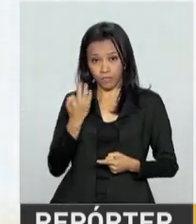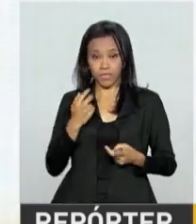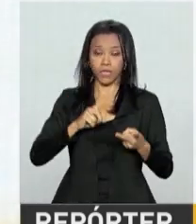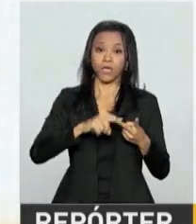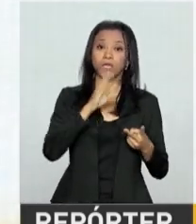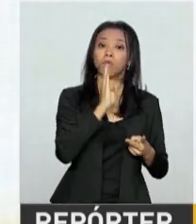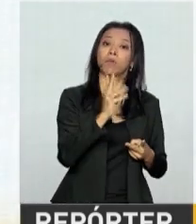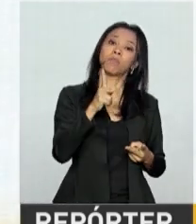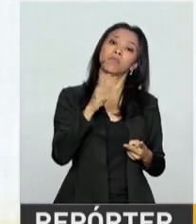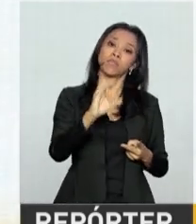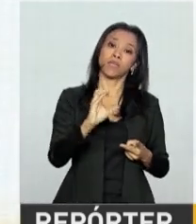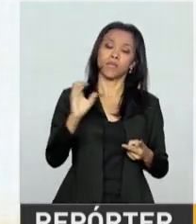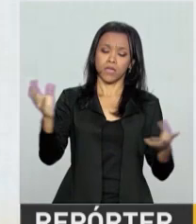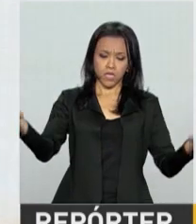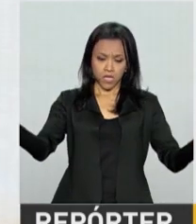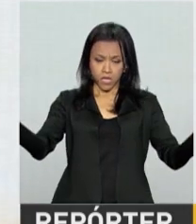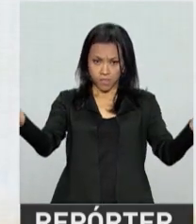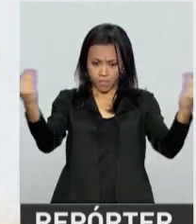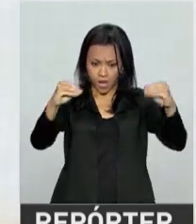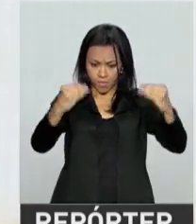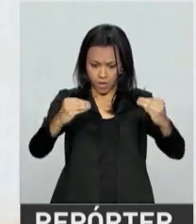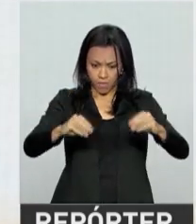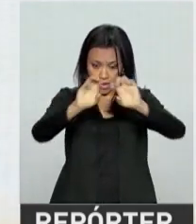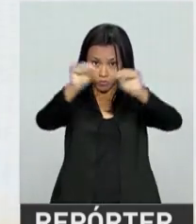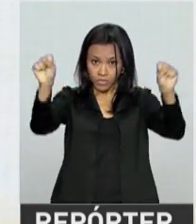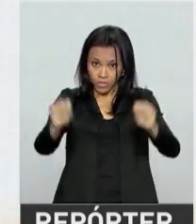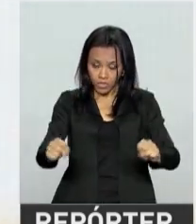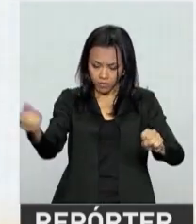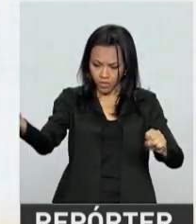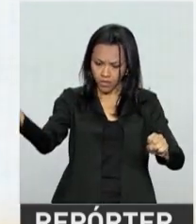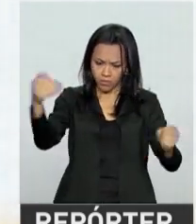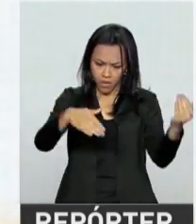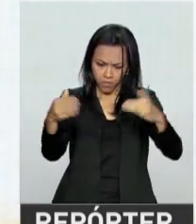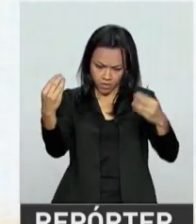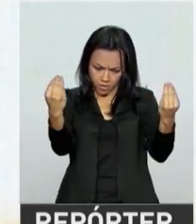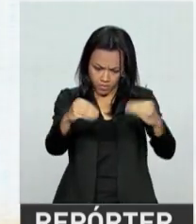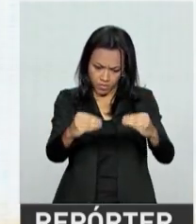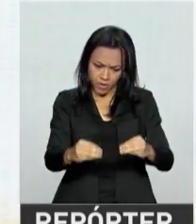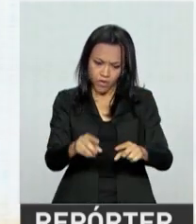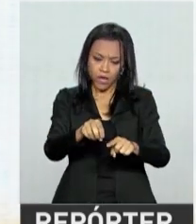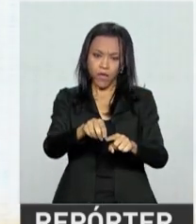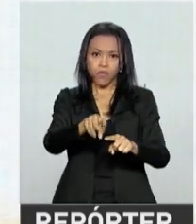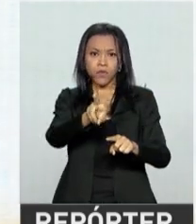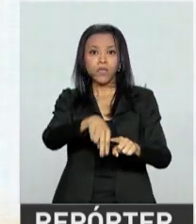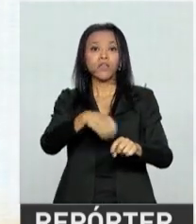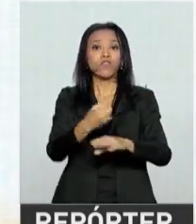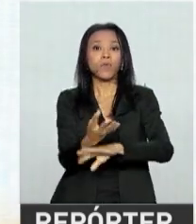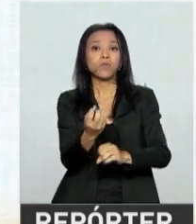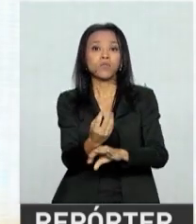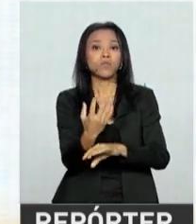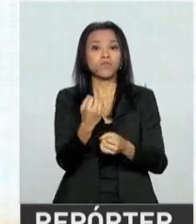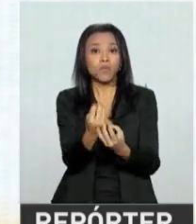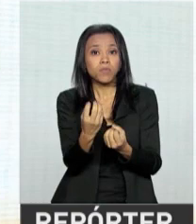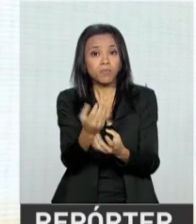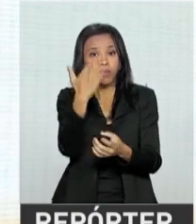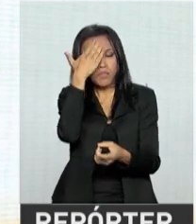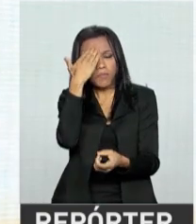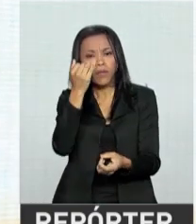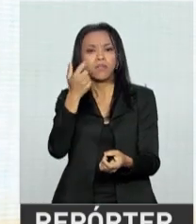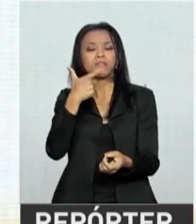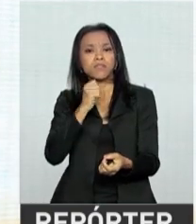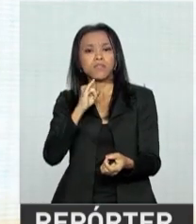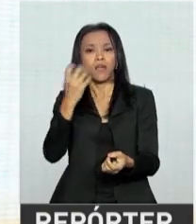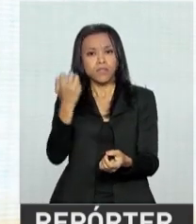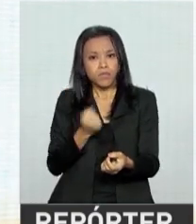diferentes bases de dados foi fundamental para identificar o pagamento indevido de benefícios agora o lançamento de uma nova